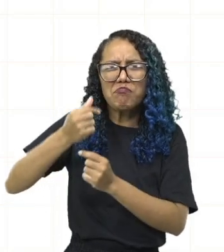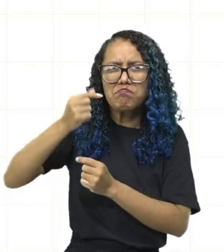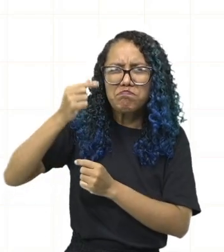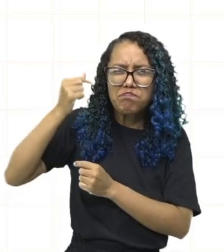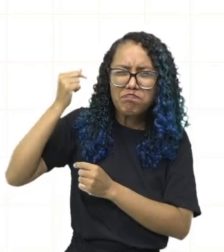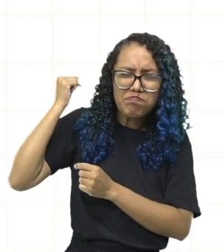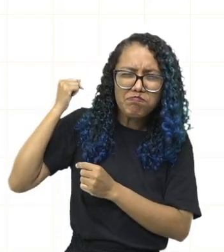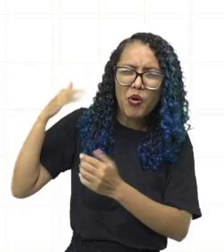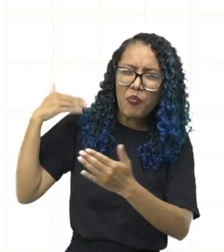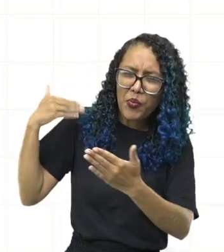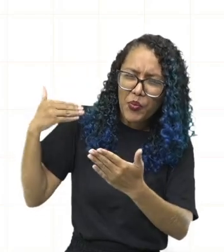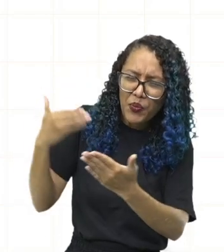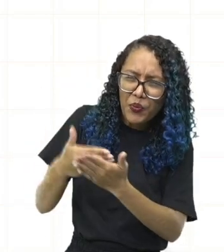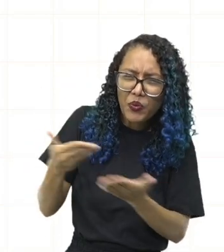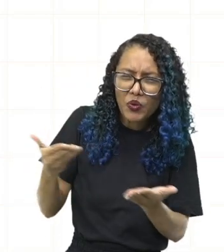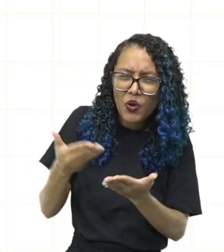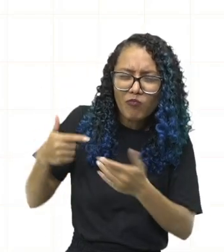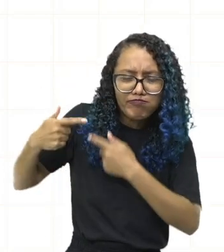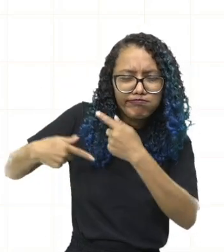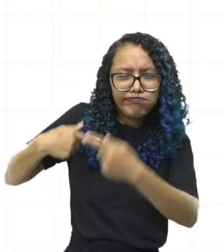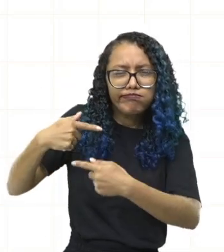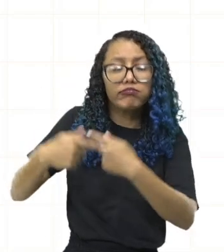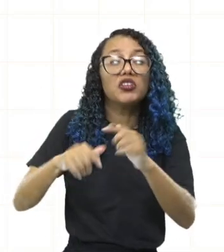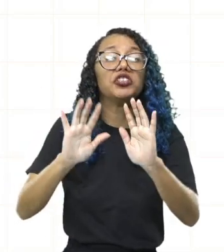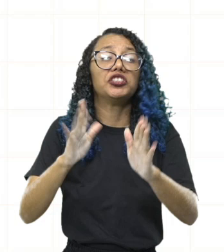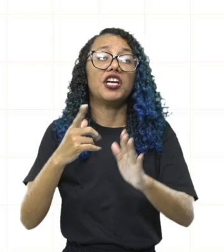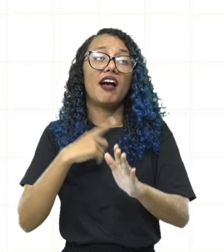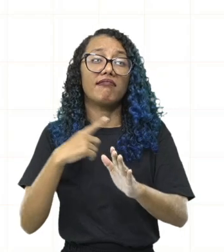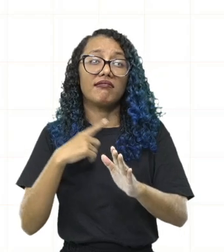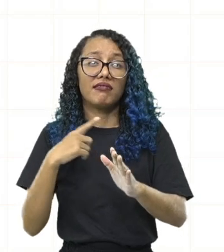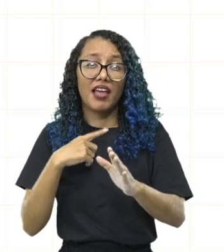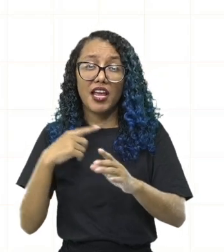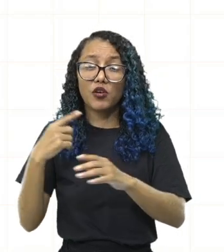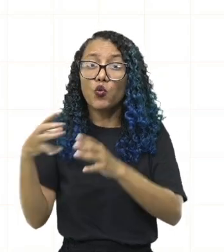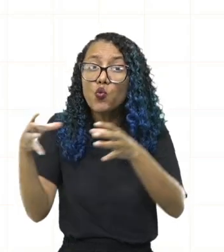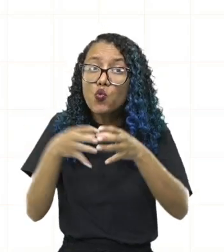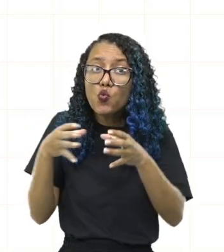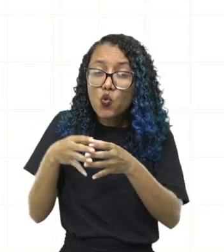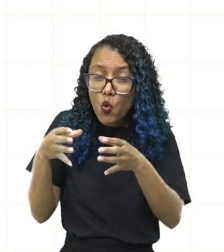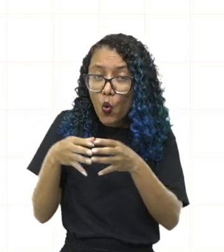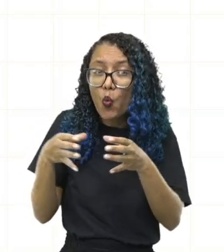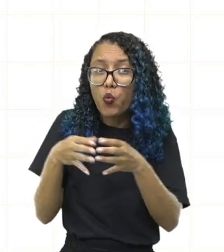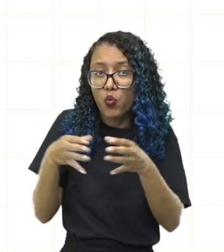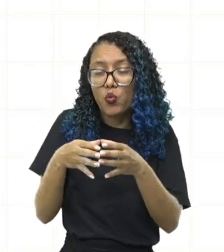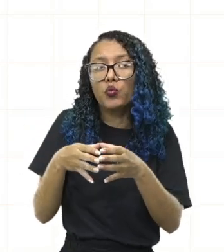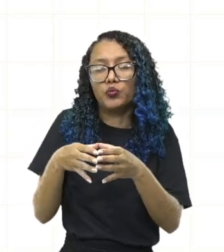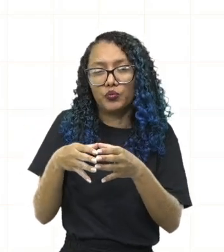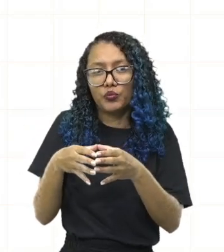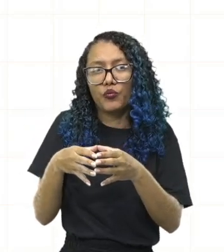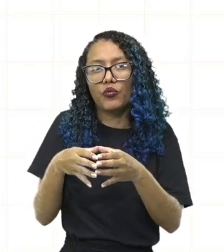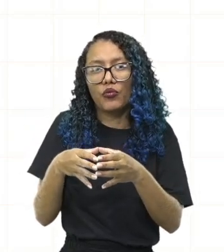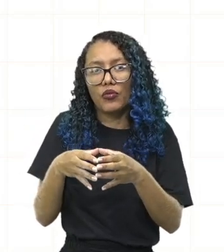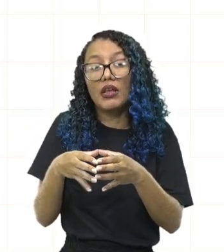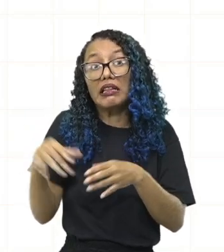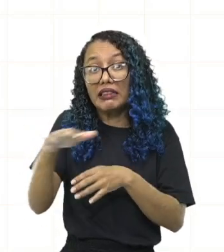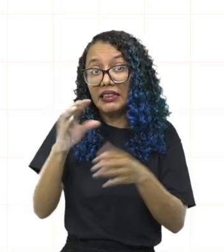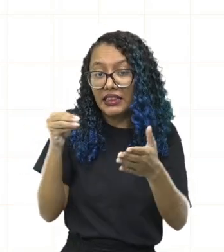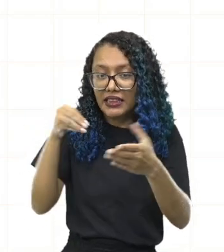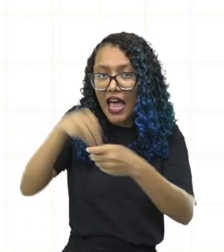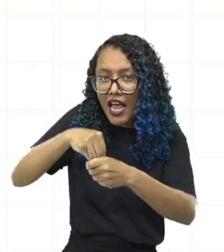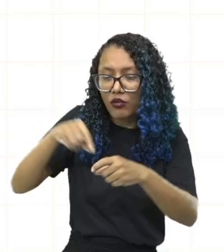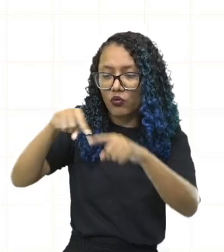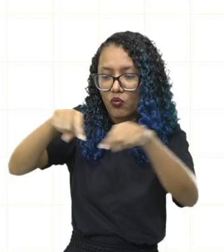populações tradicionais que já estão inseridas nessas áreas, tá, que foram delimitadas